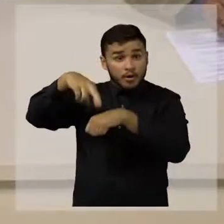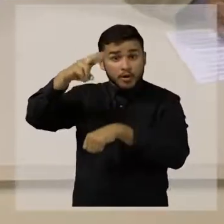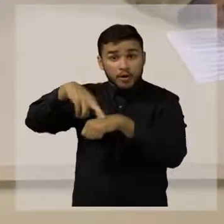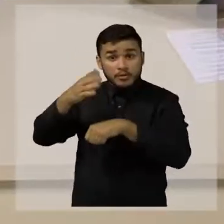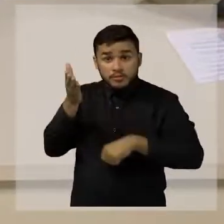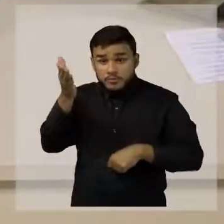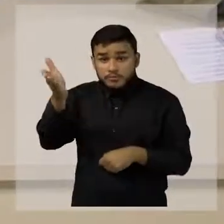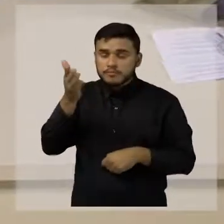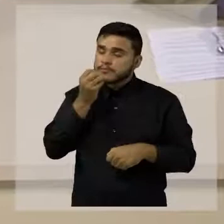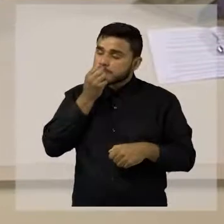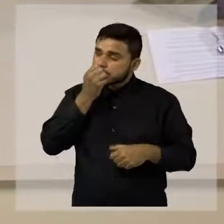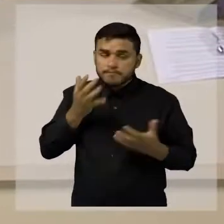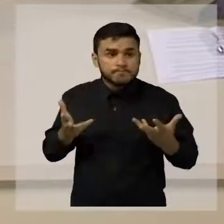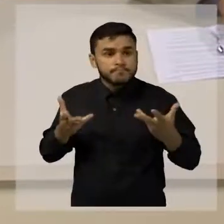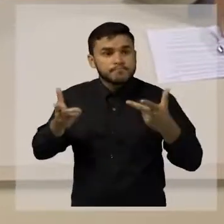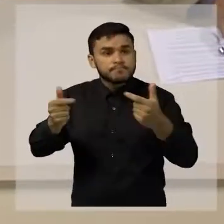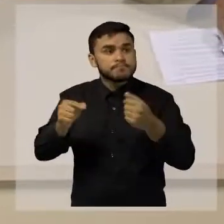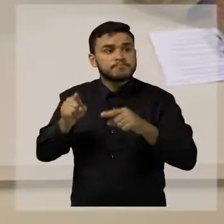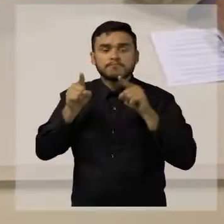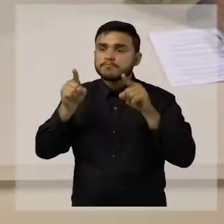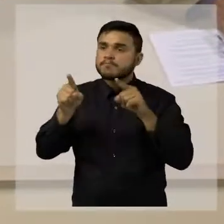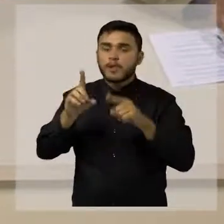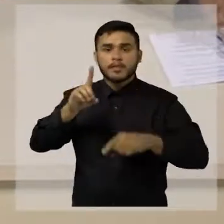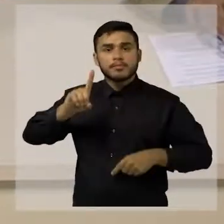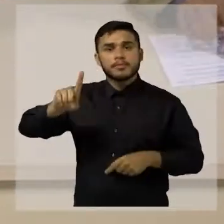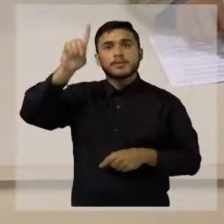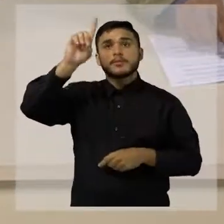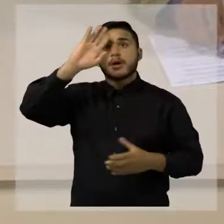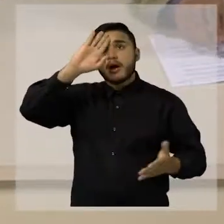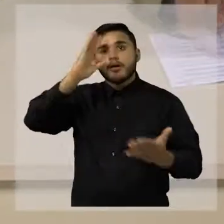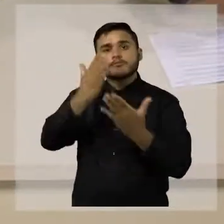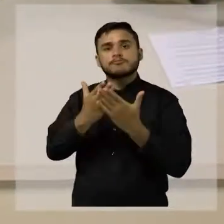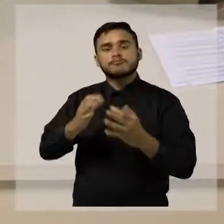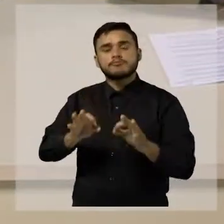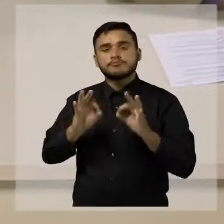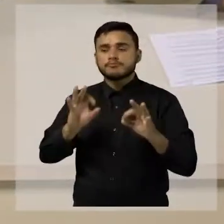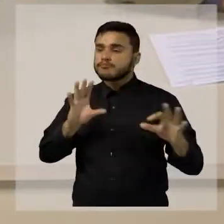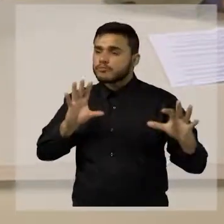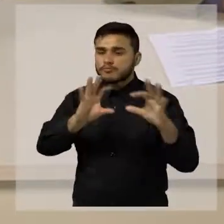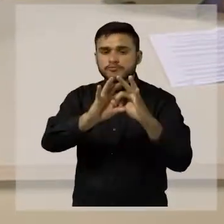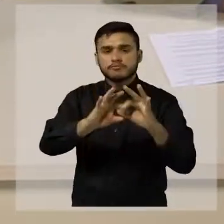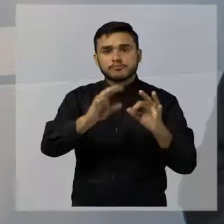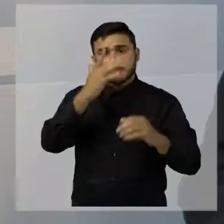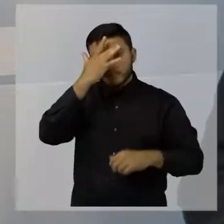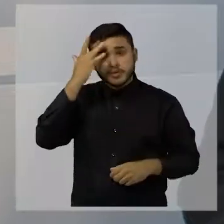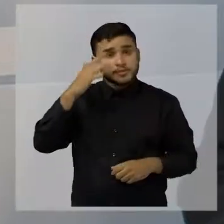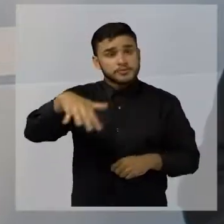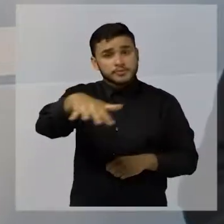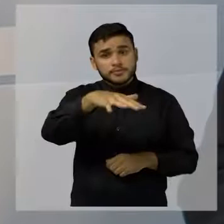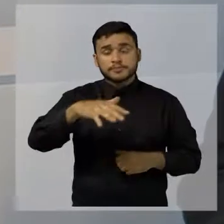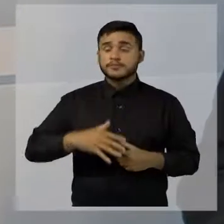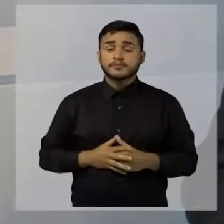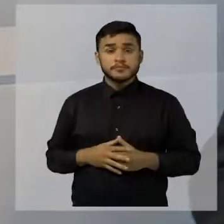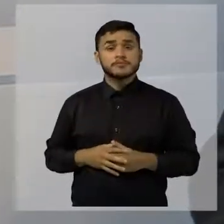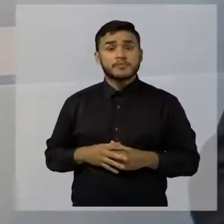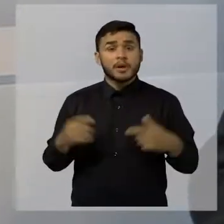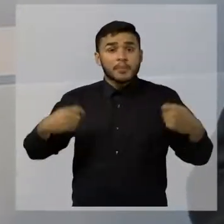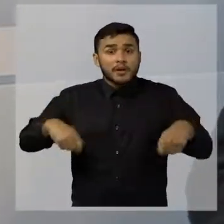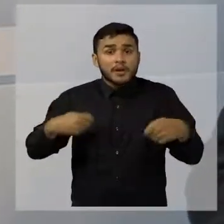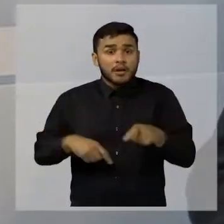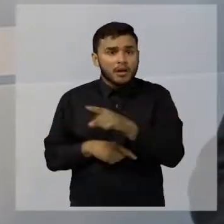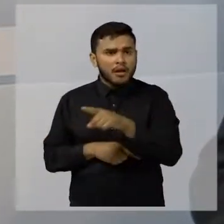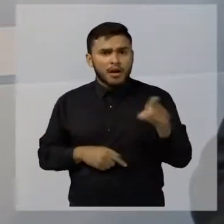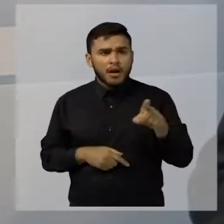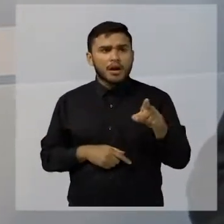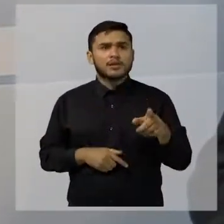Ele é um homem de bem também, um homem de Deus, um homem que está perto da comunidade. Ele atende às demandas mais dos líderes,